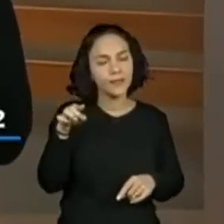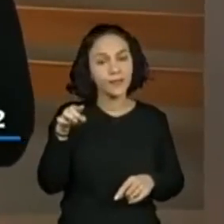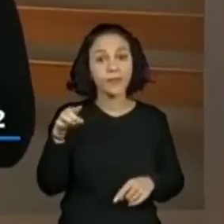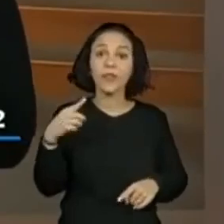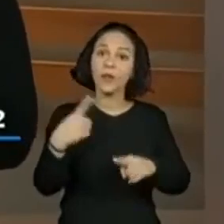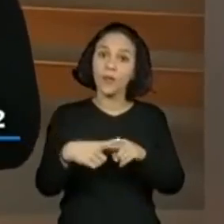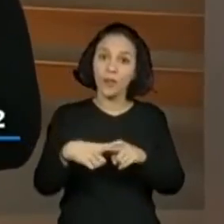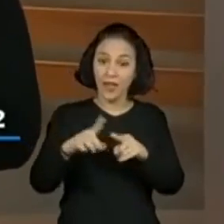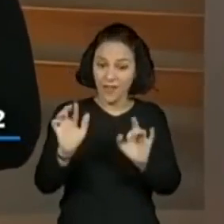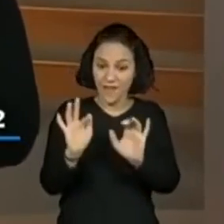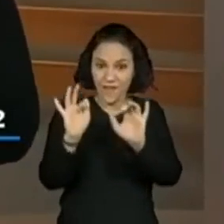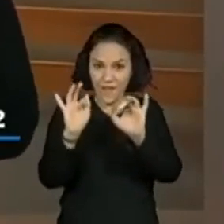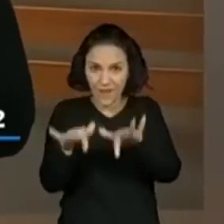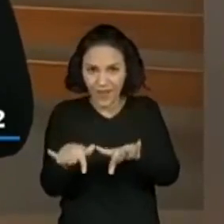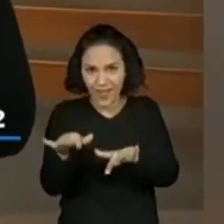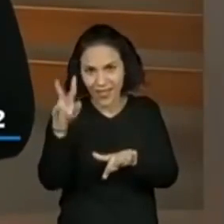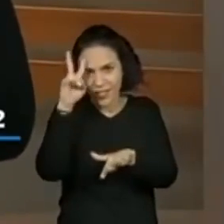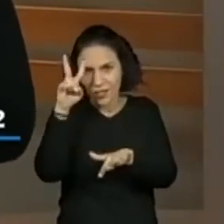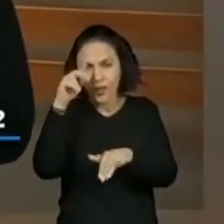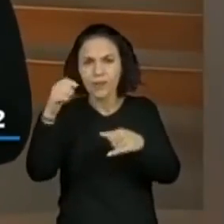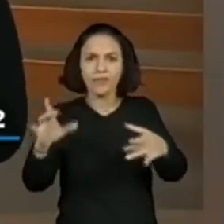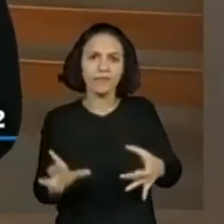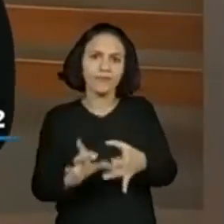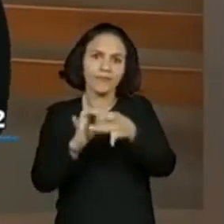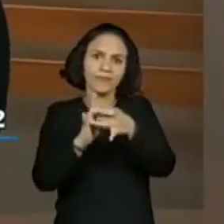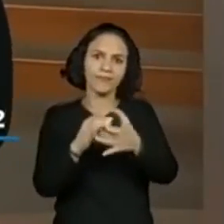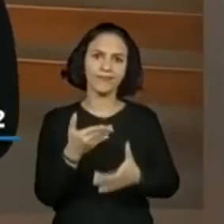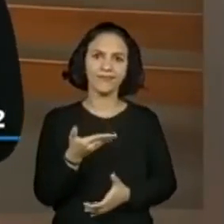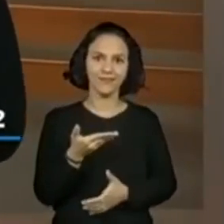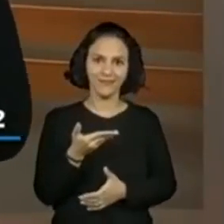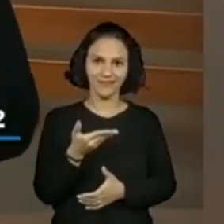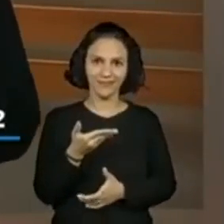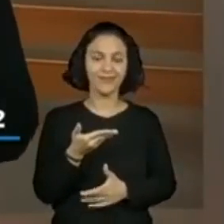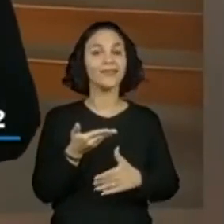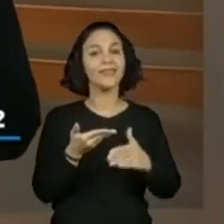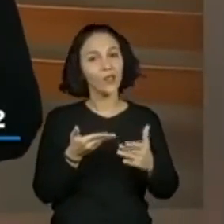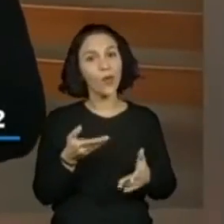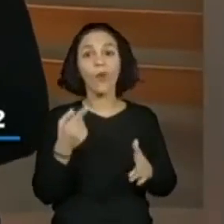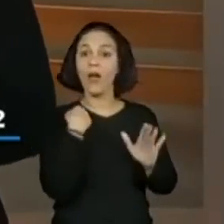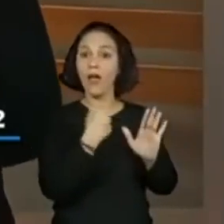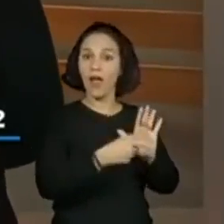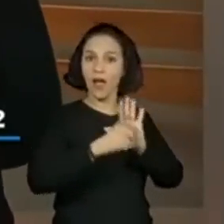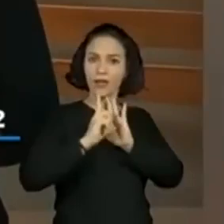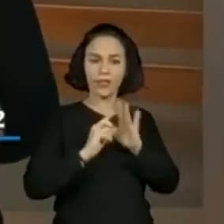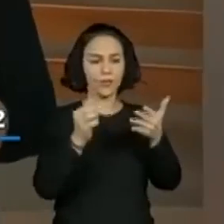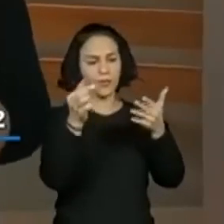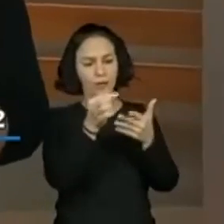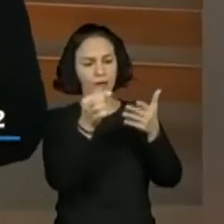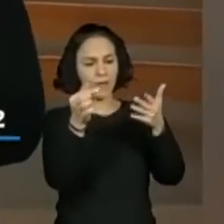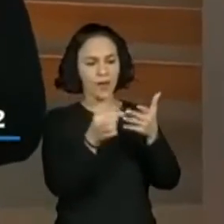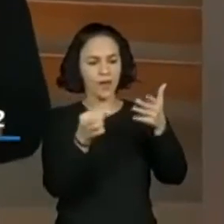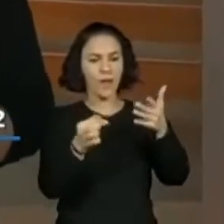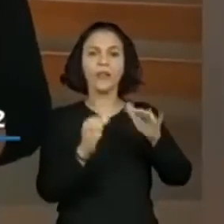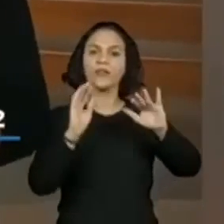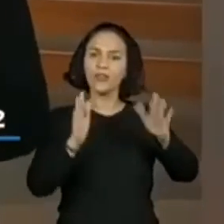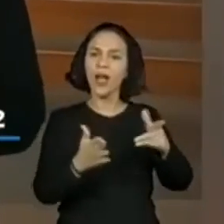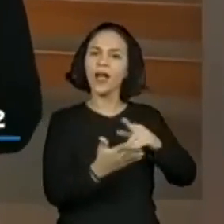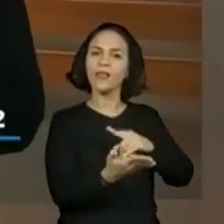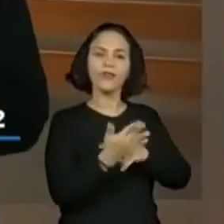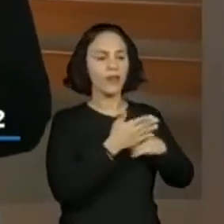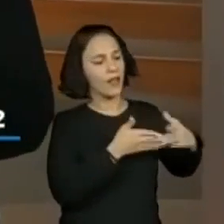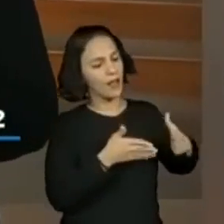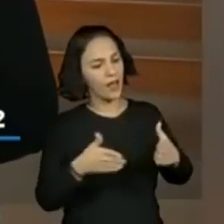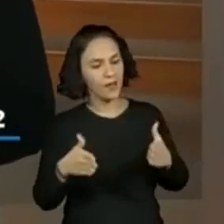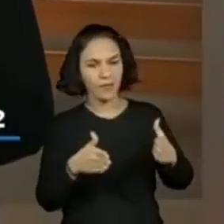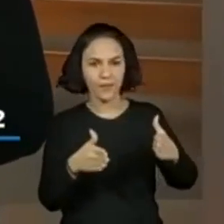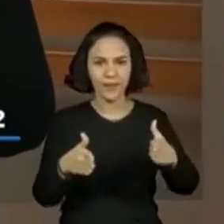tem que fazer o nosso final coerente. E esses levantamentos de tudo que já aconteceu na história vai nos dar direção para a